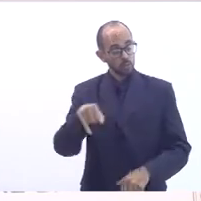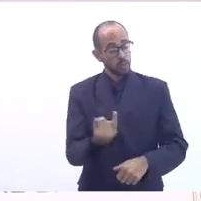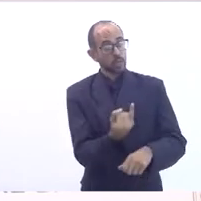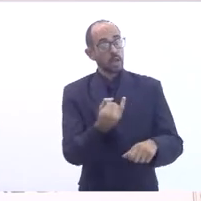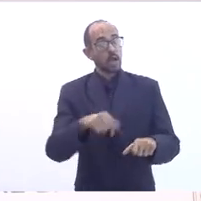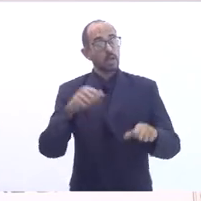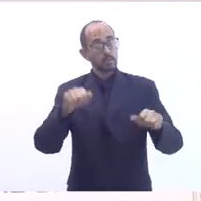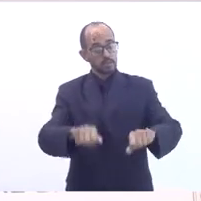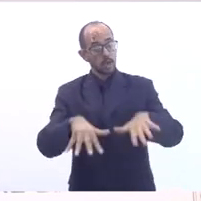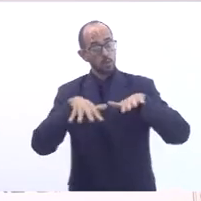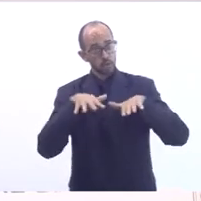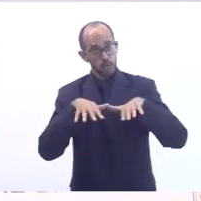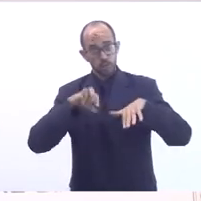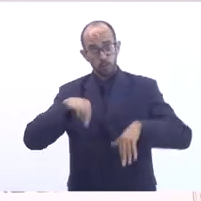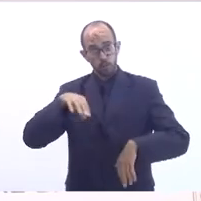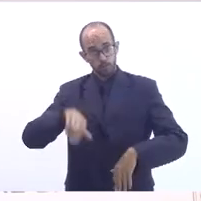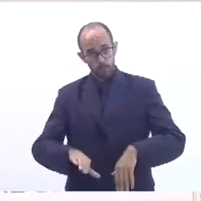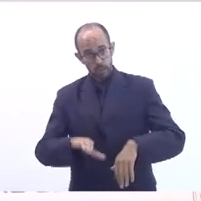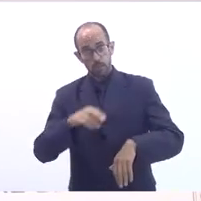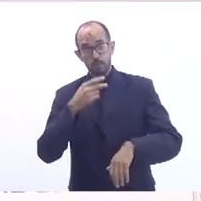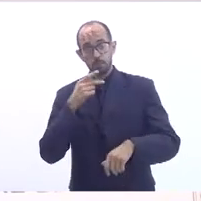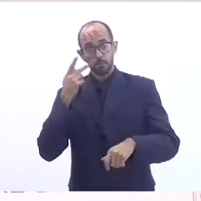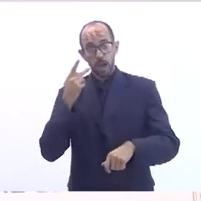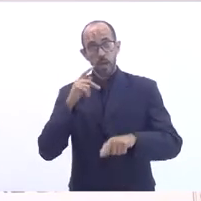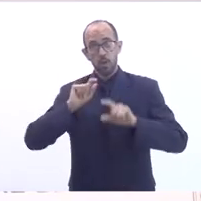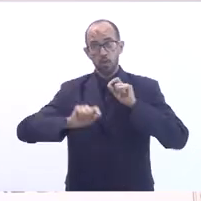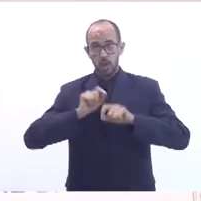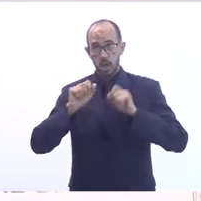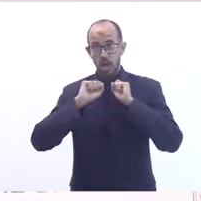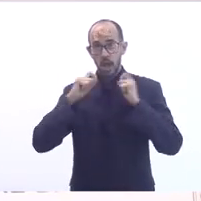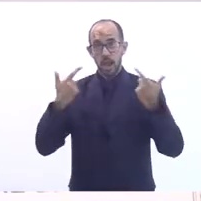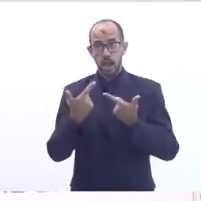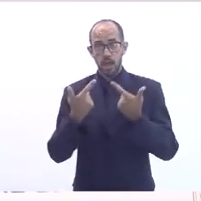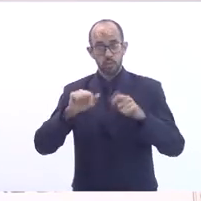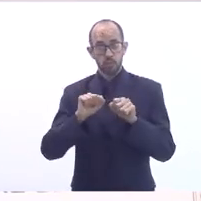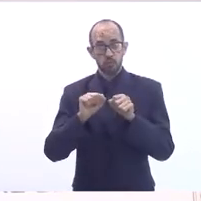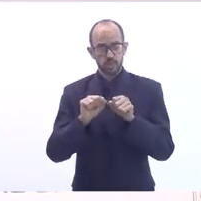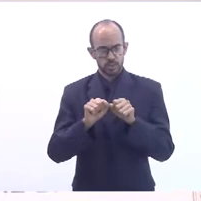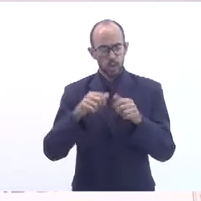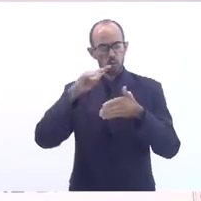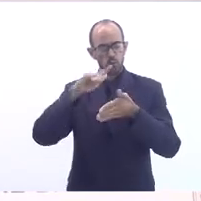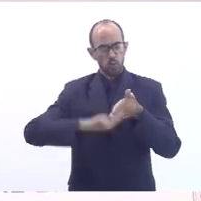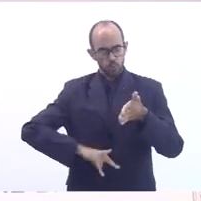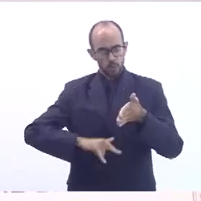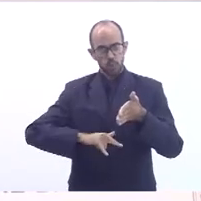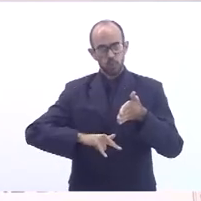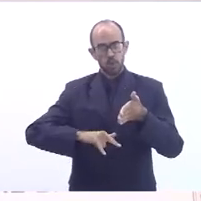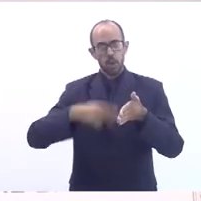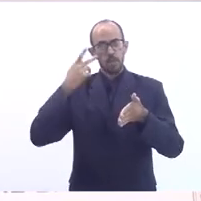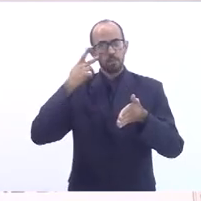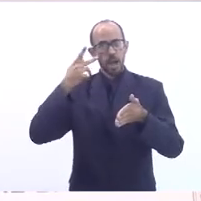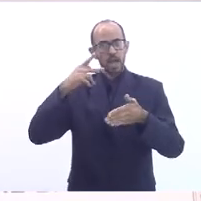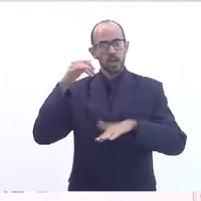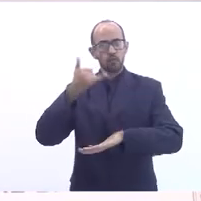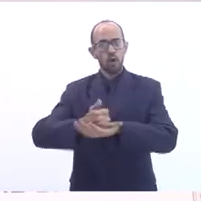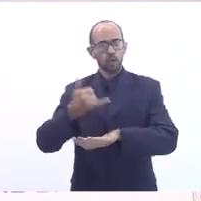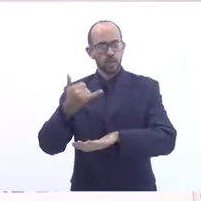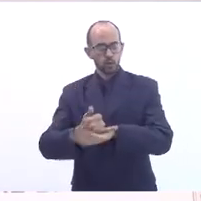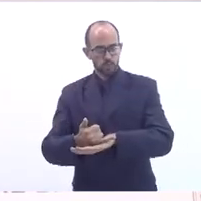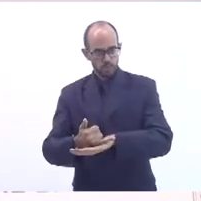com o link para que alerj faça o encaminhamento um documento para Volta Redonda